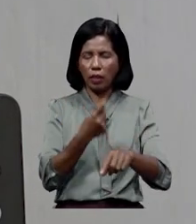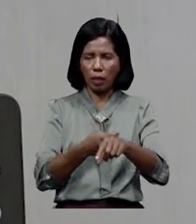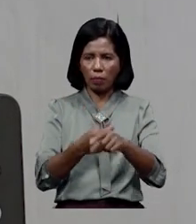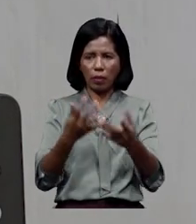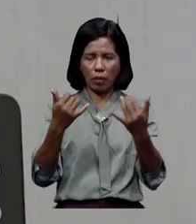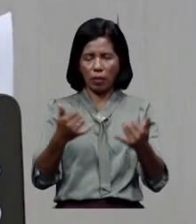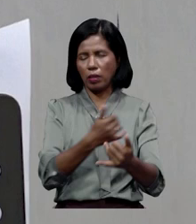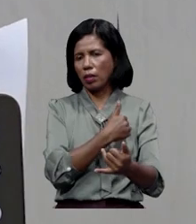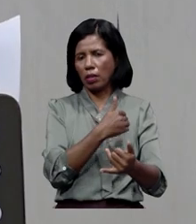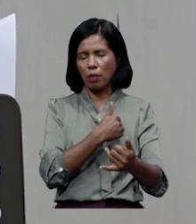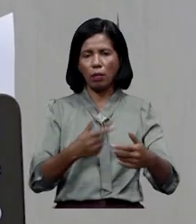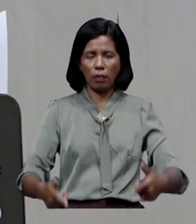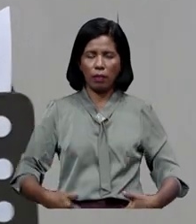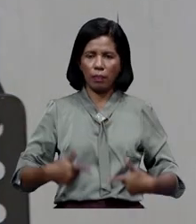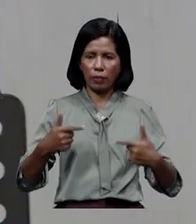até cidade Móris.